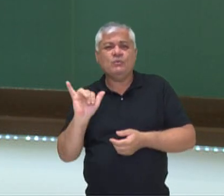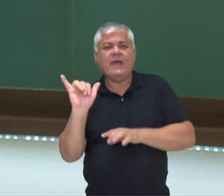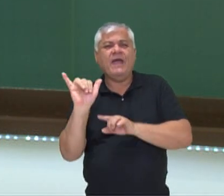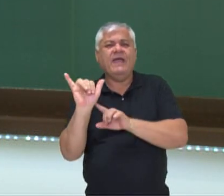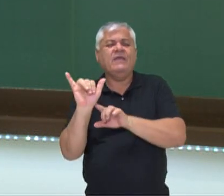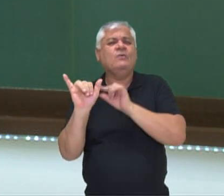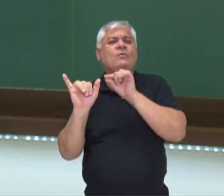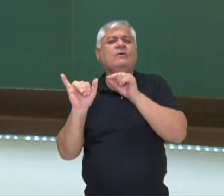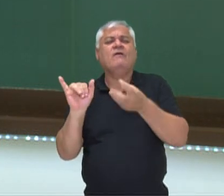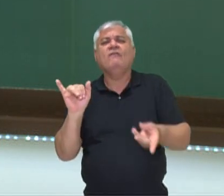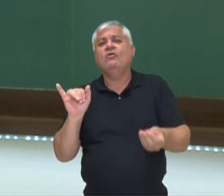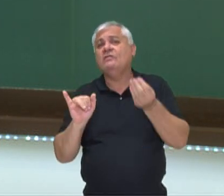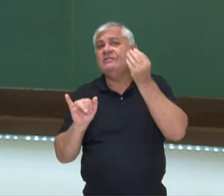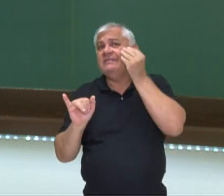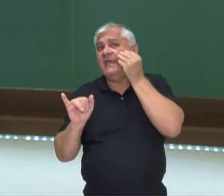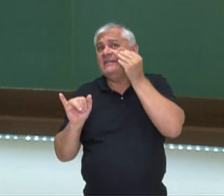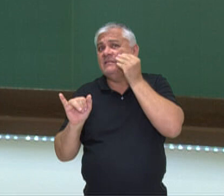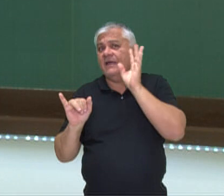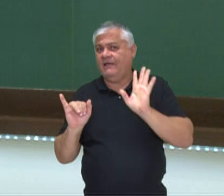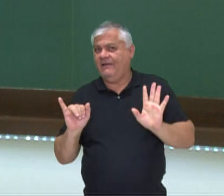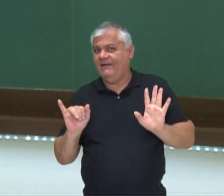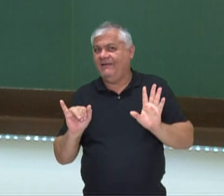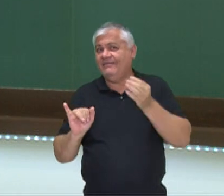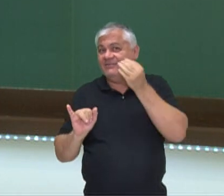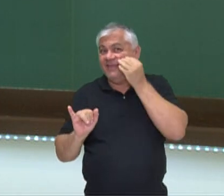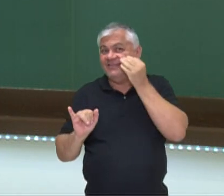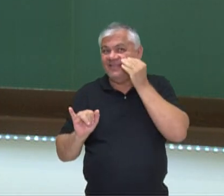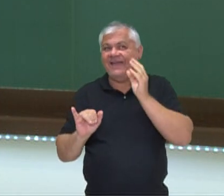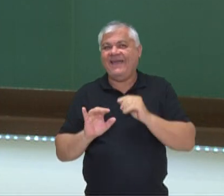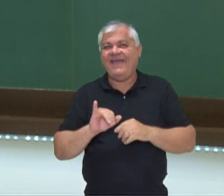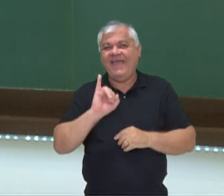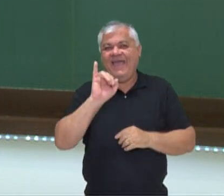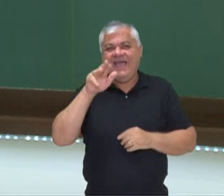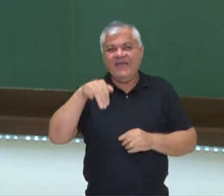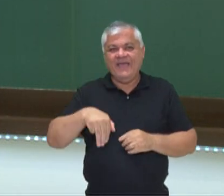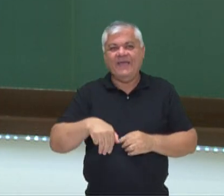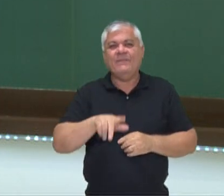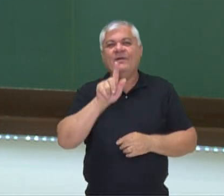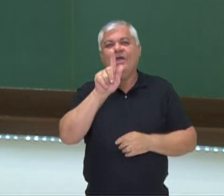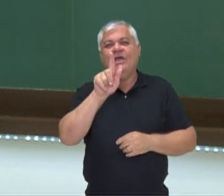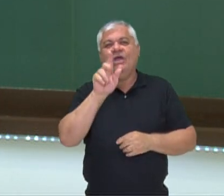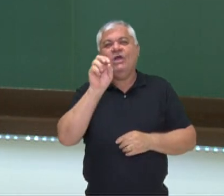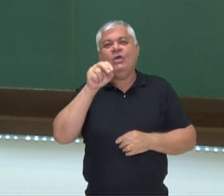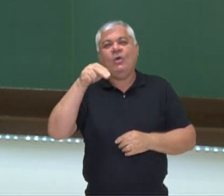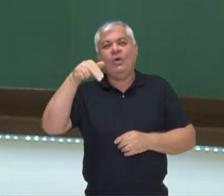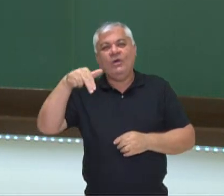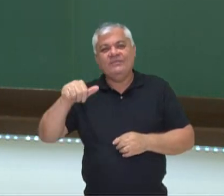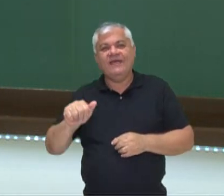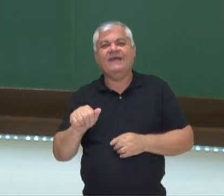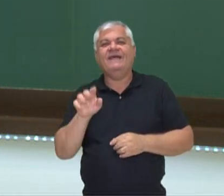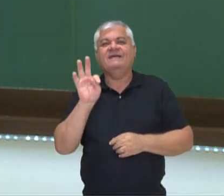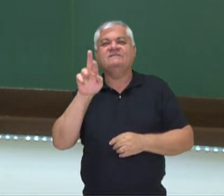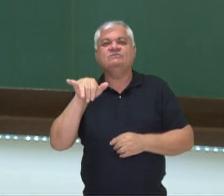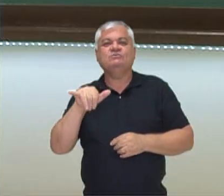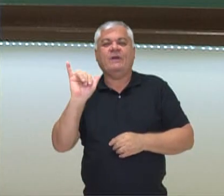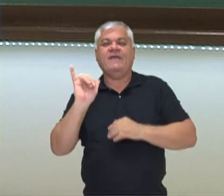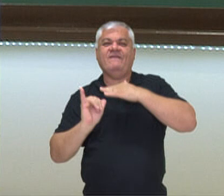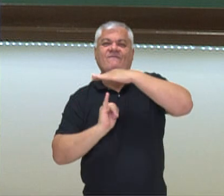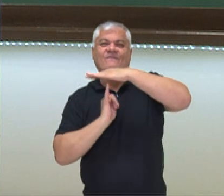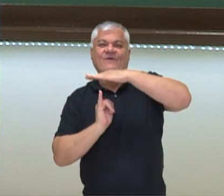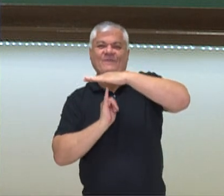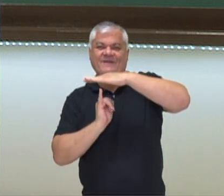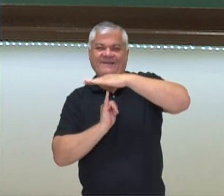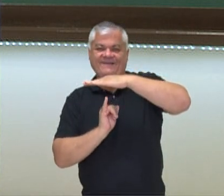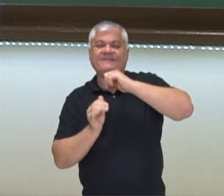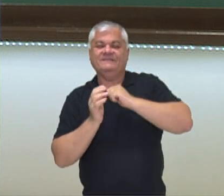eu vou tentar fazer. E aqui o going to veio em uma forma informal. Toda vez